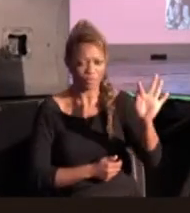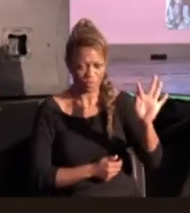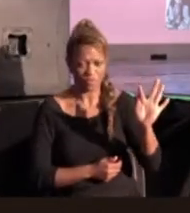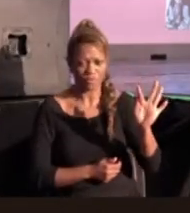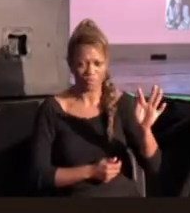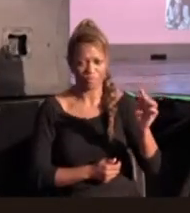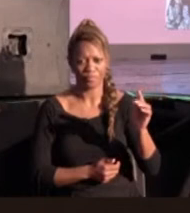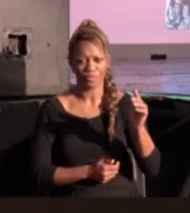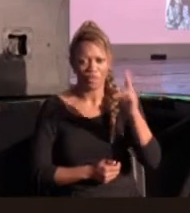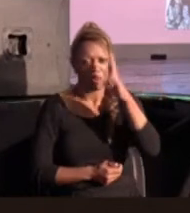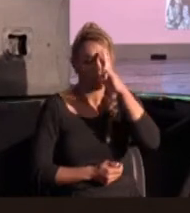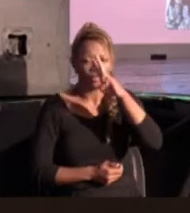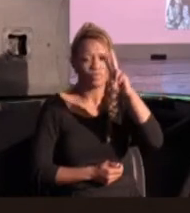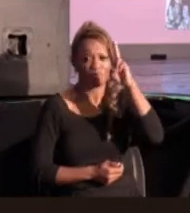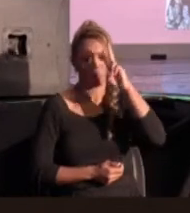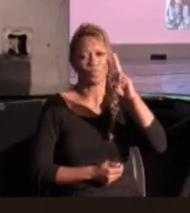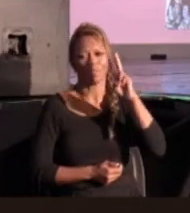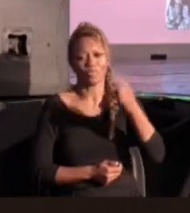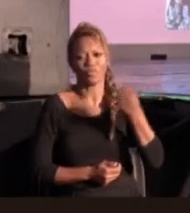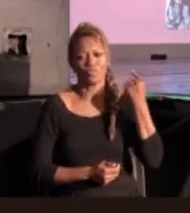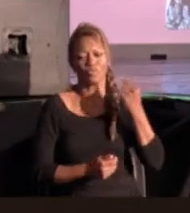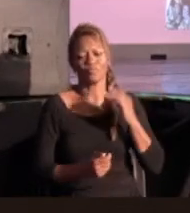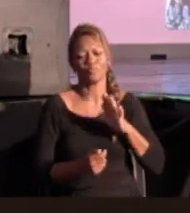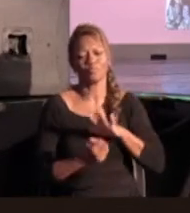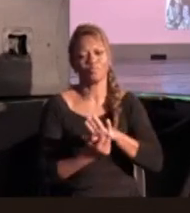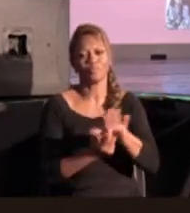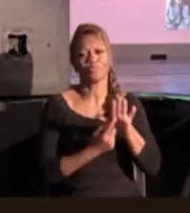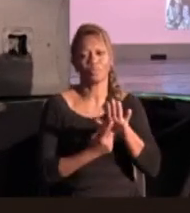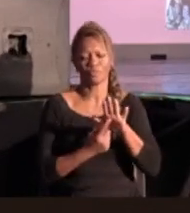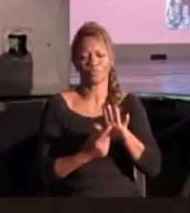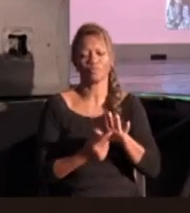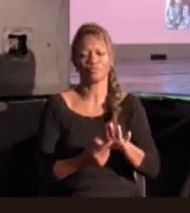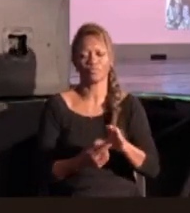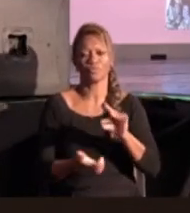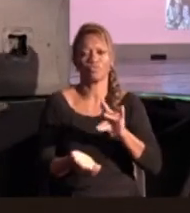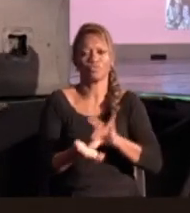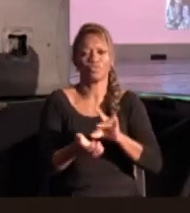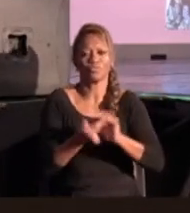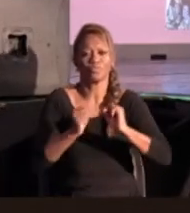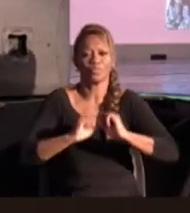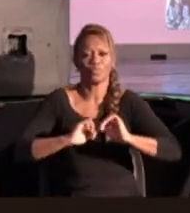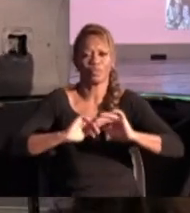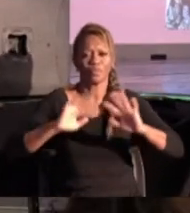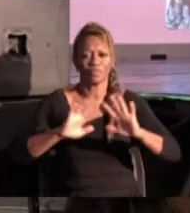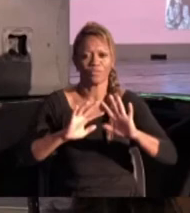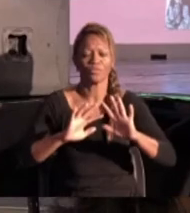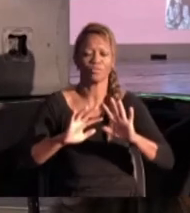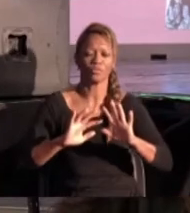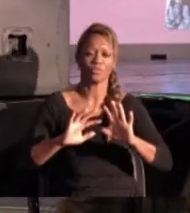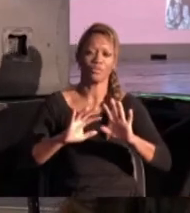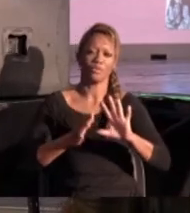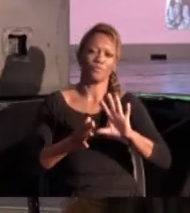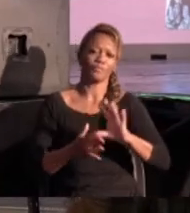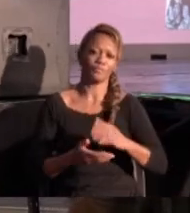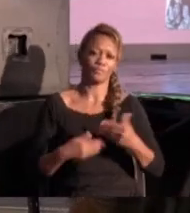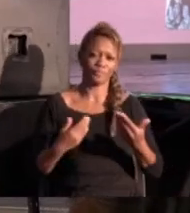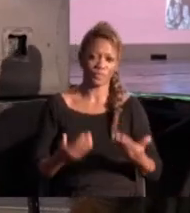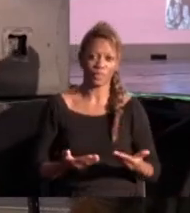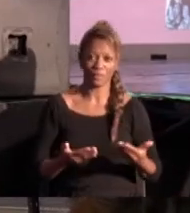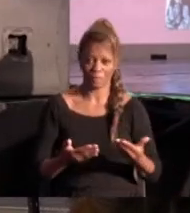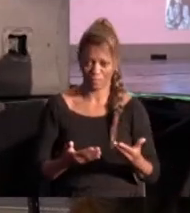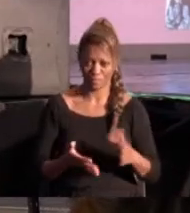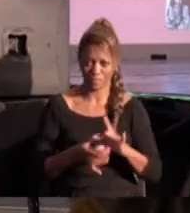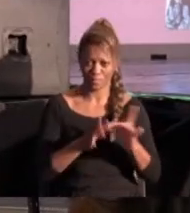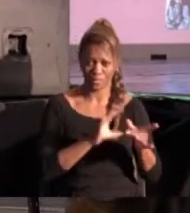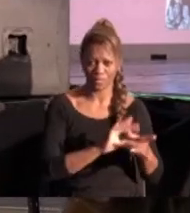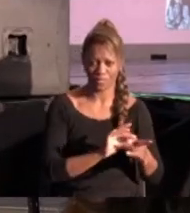Então, esse complexo cultural organiza uma maneira de lidar com a realidade, que é a cultura ocidental, um